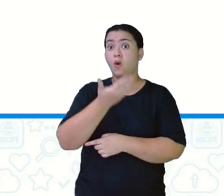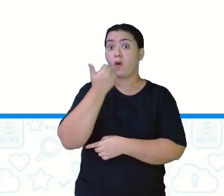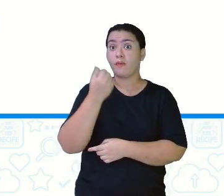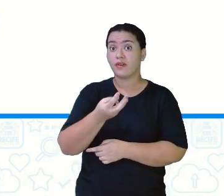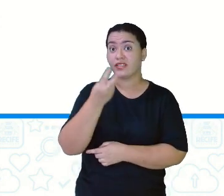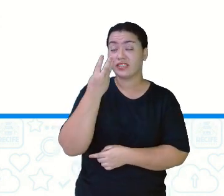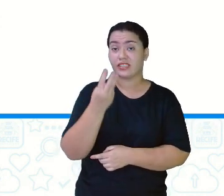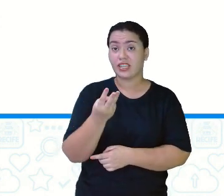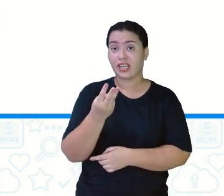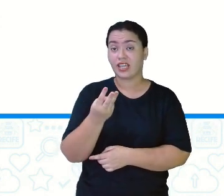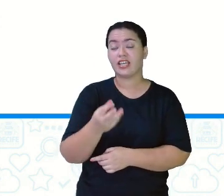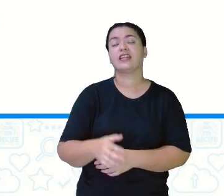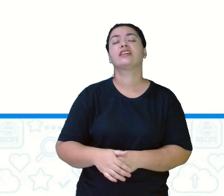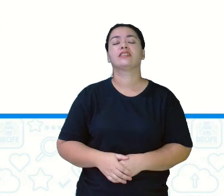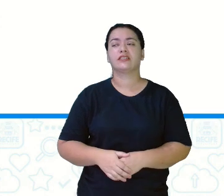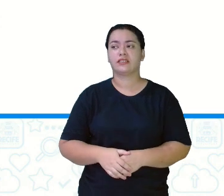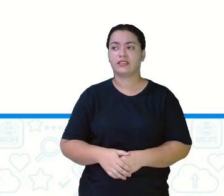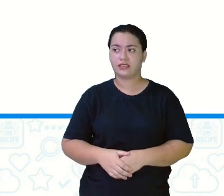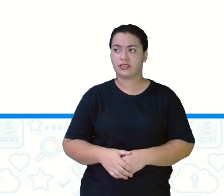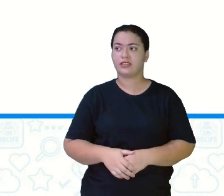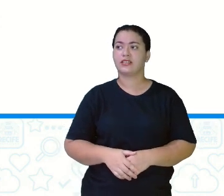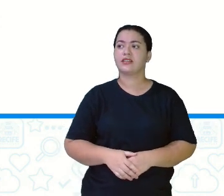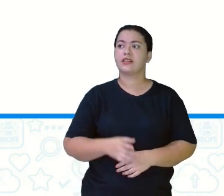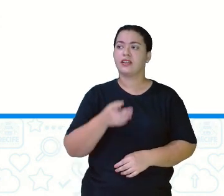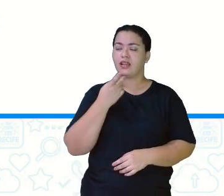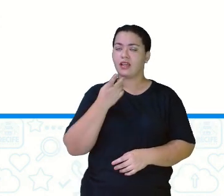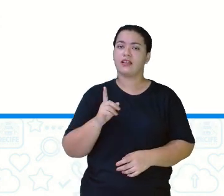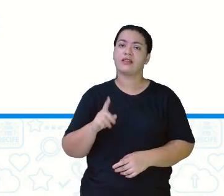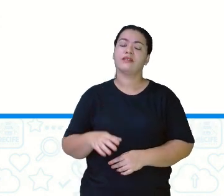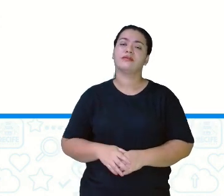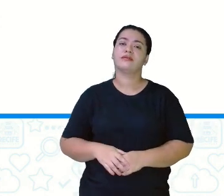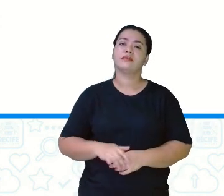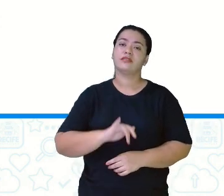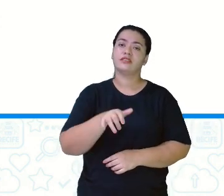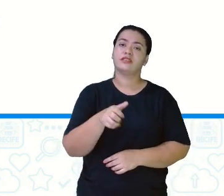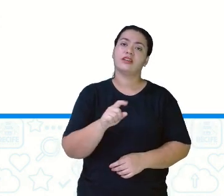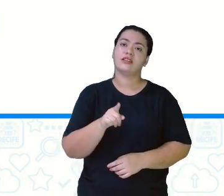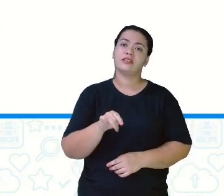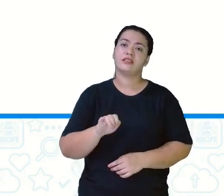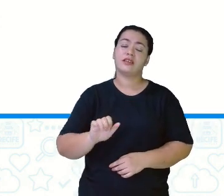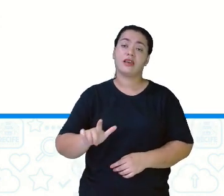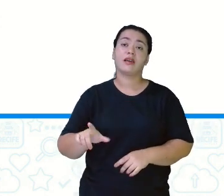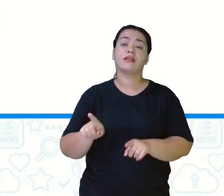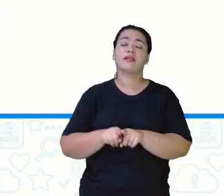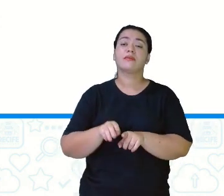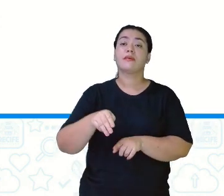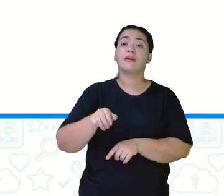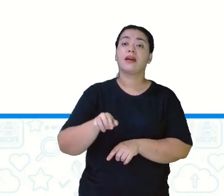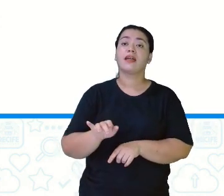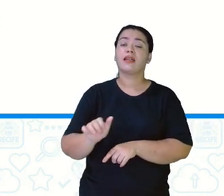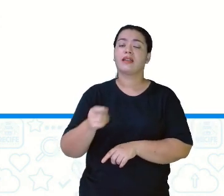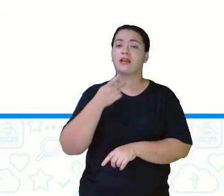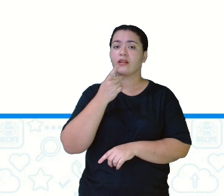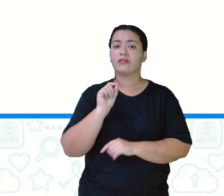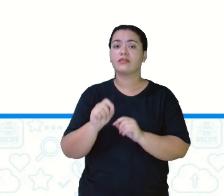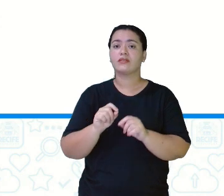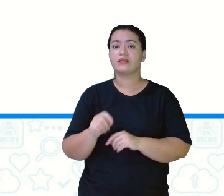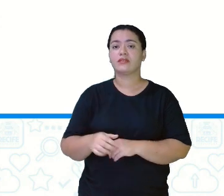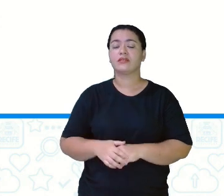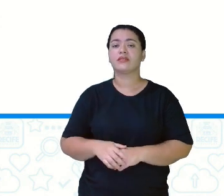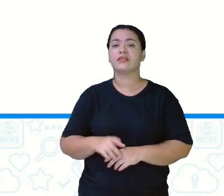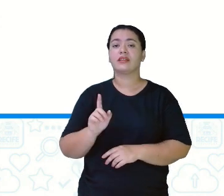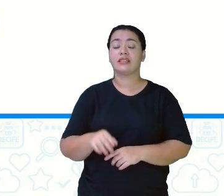do pudim. 3... Já chegou aqui, professora. Oba, diga aí, Mauricéia. O Jaziel, a Maria, colocaram aqui que foi